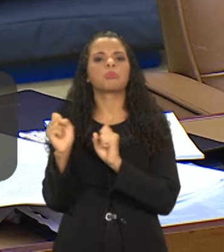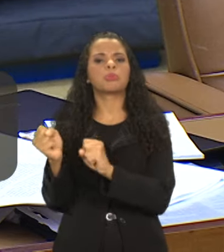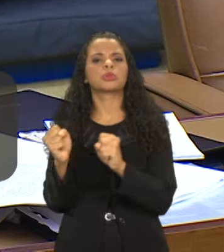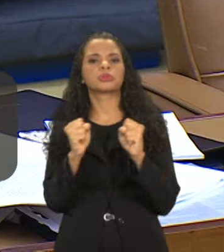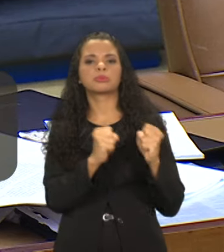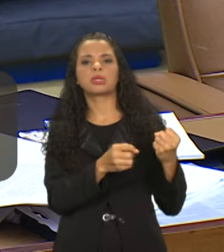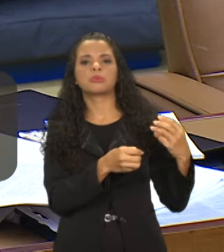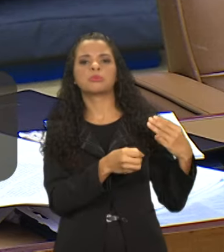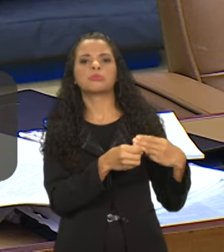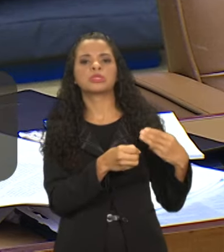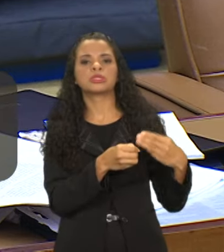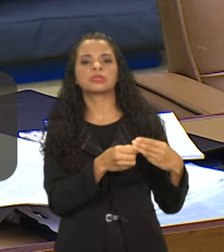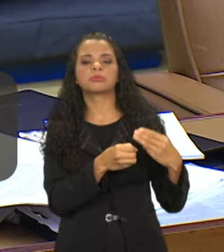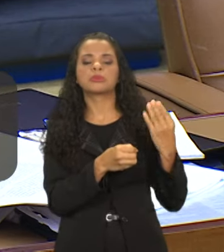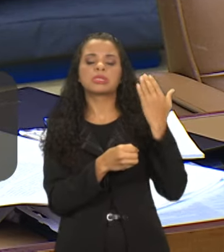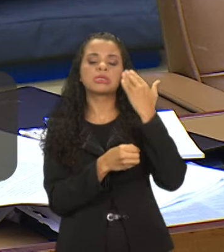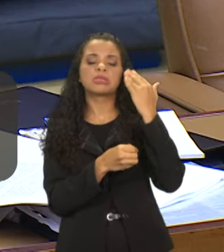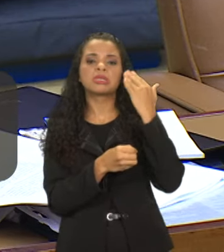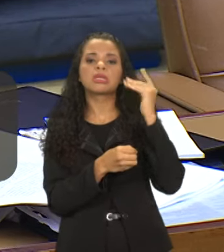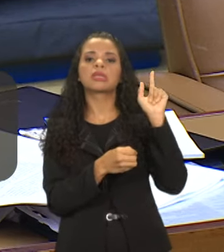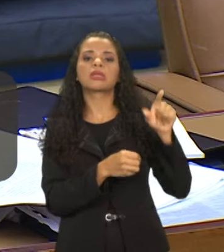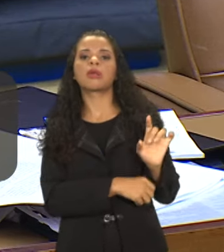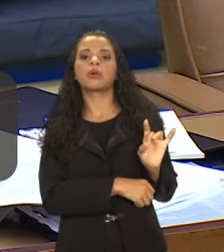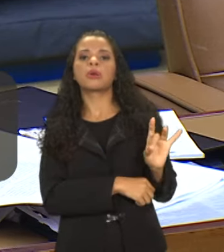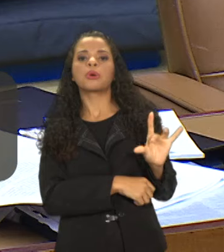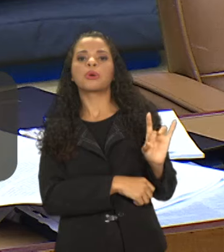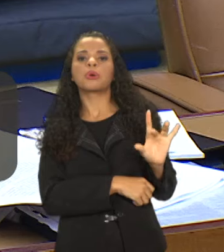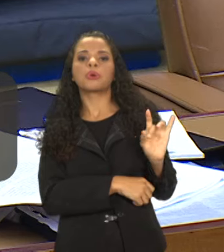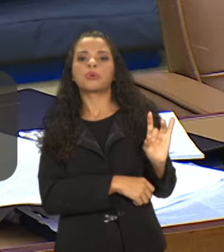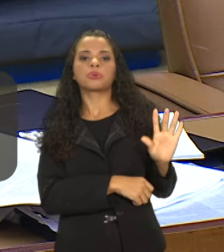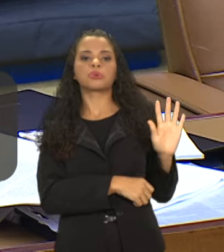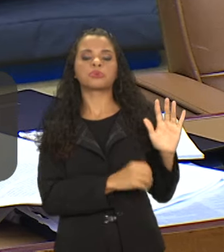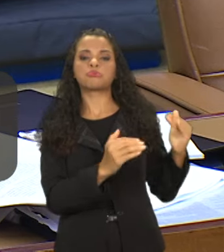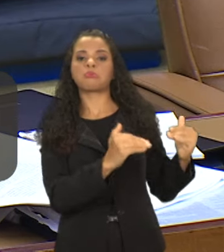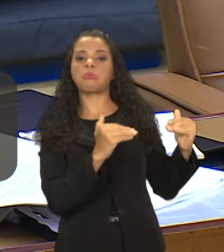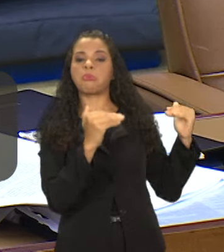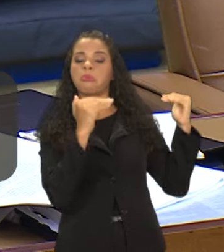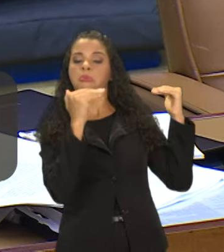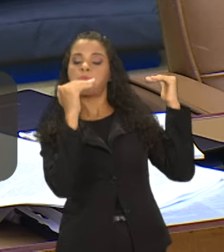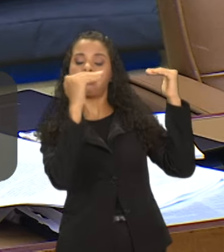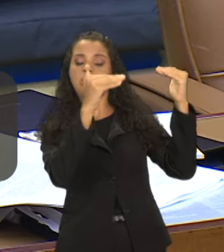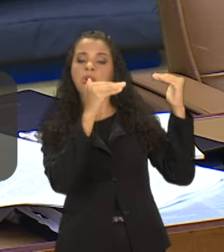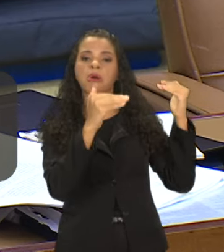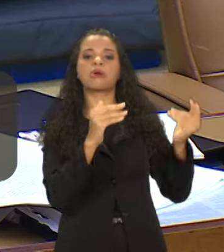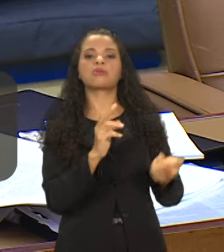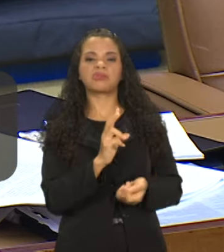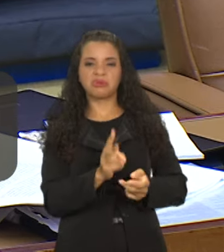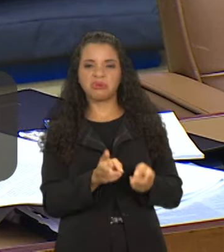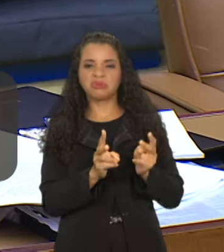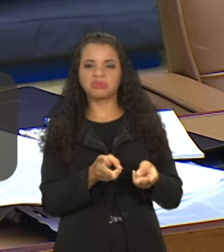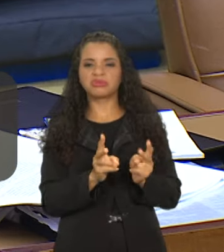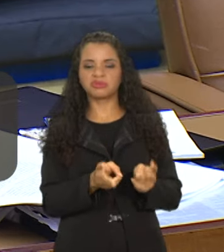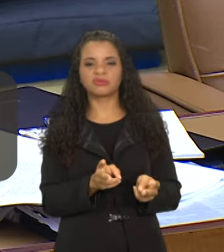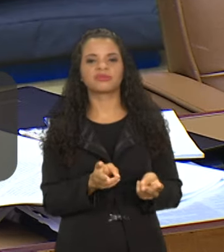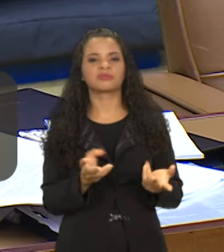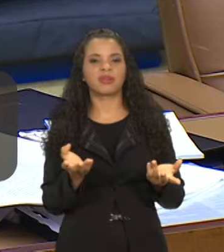municípios entenderem que são repúblicas autônomas do universo e continuar possibilitando que,